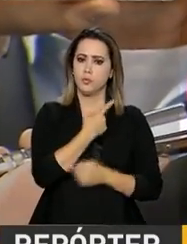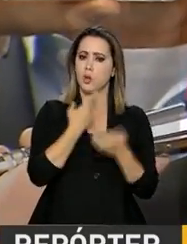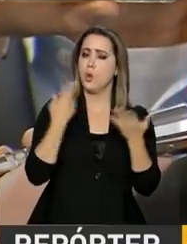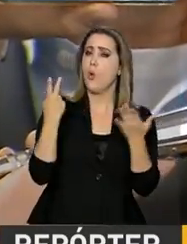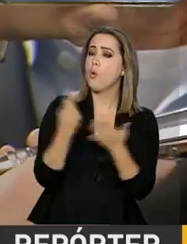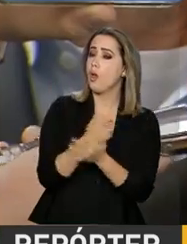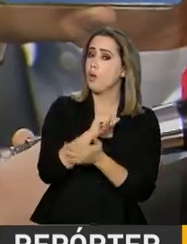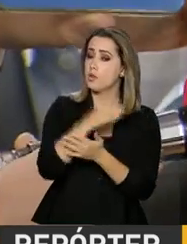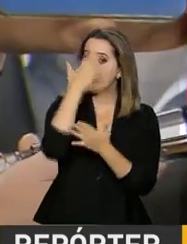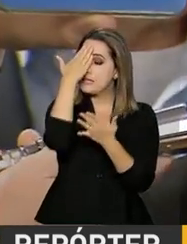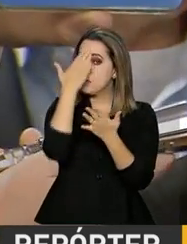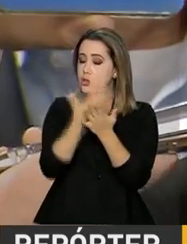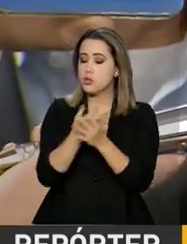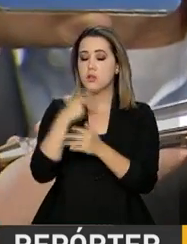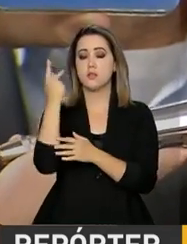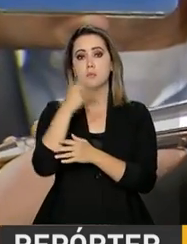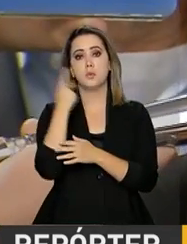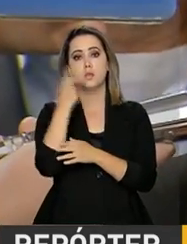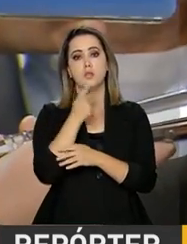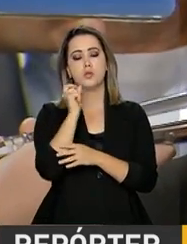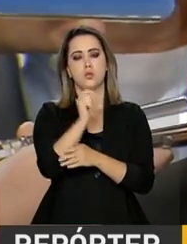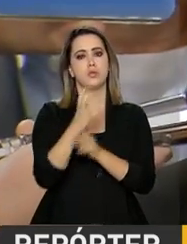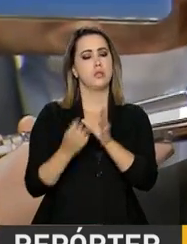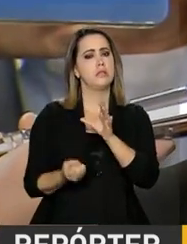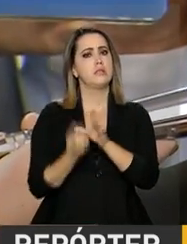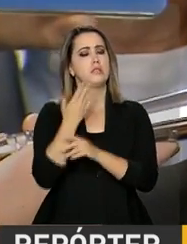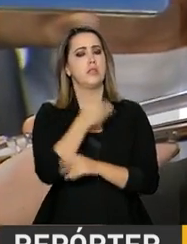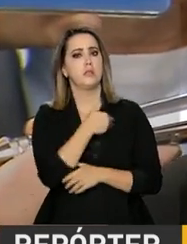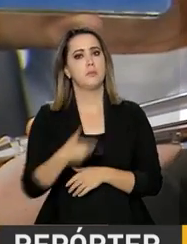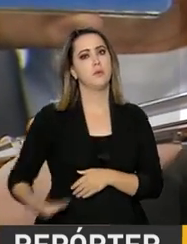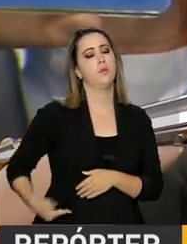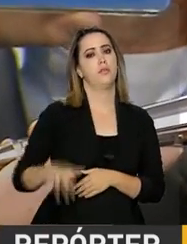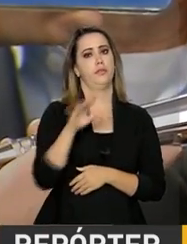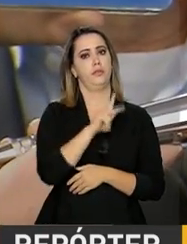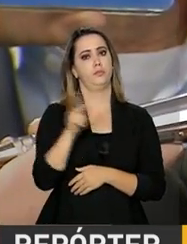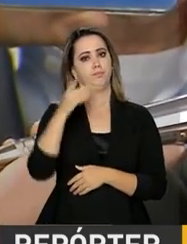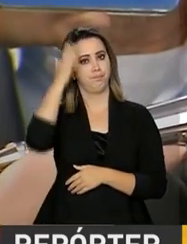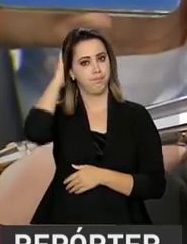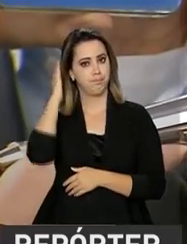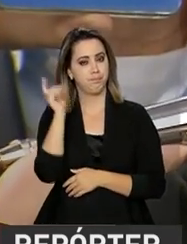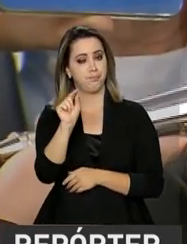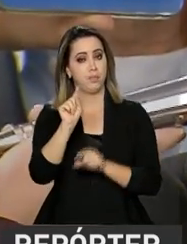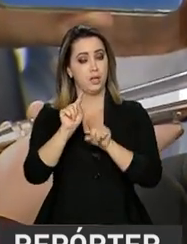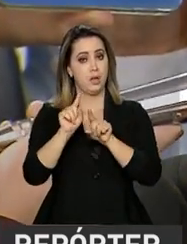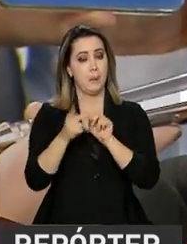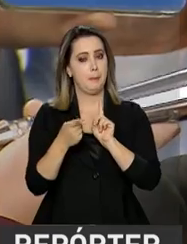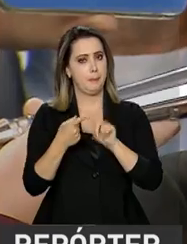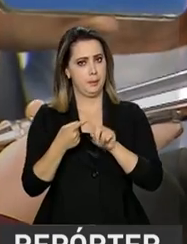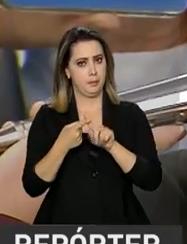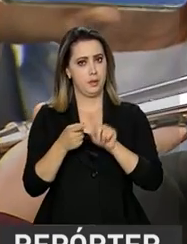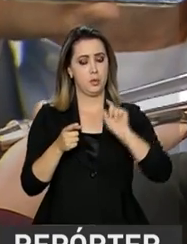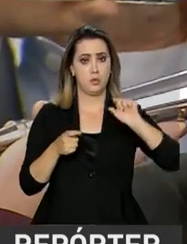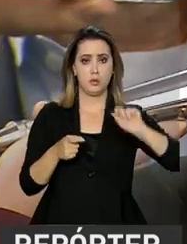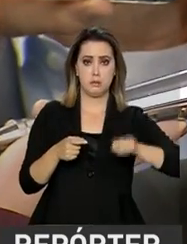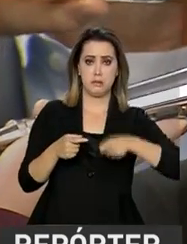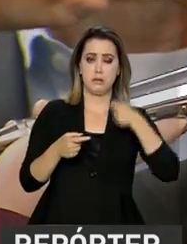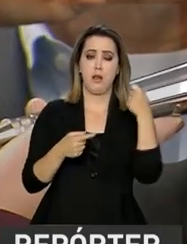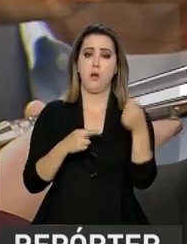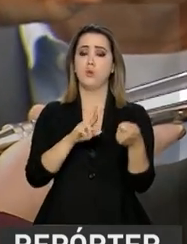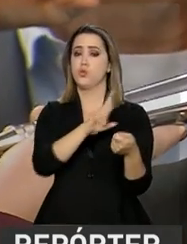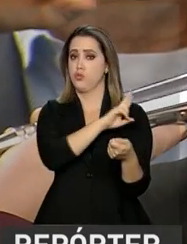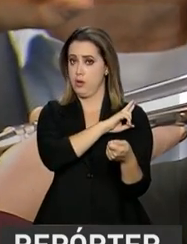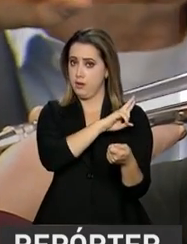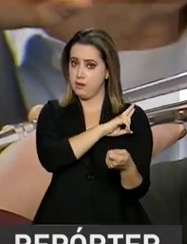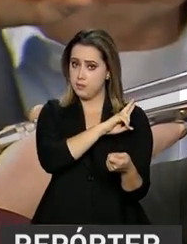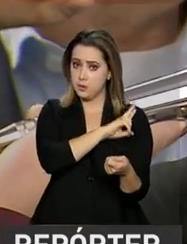no mercado, nas políticas públicas que foram emanadas pelo governo. Primeiro, o governo deu sinais de